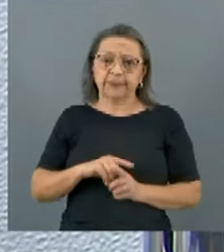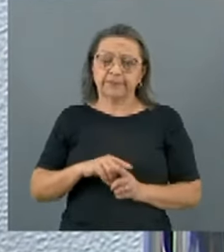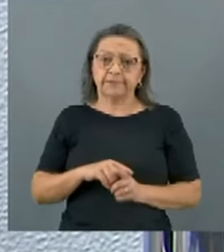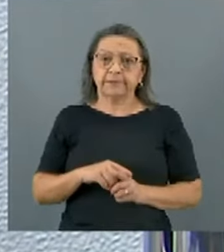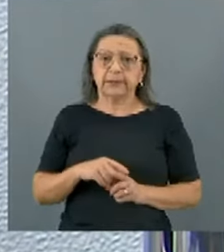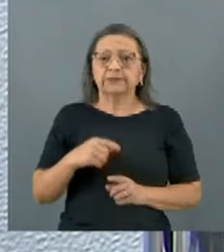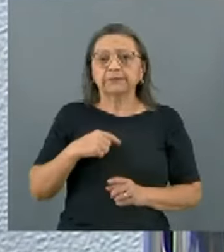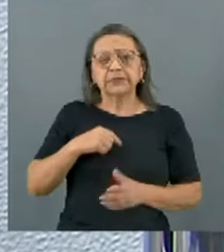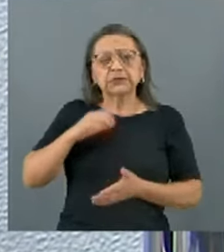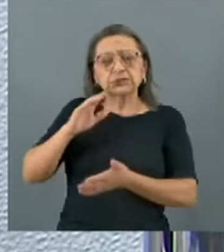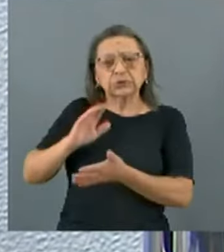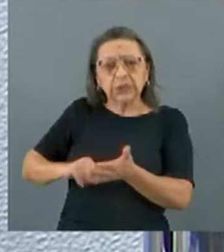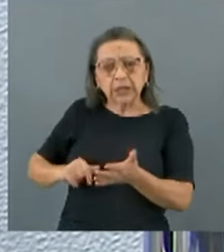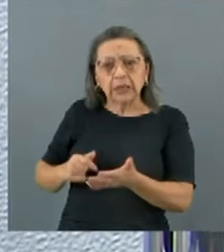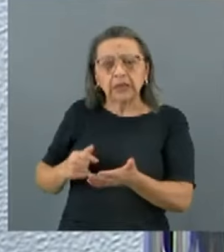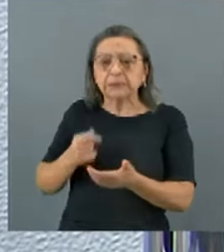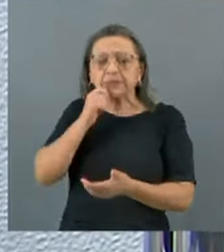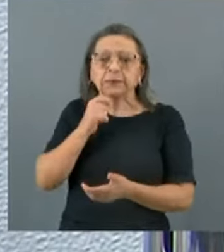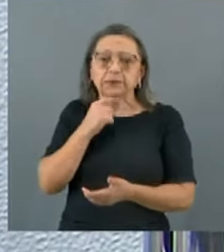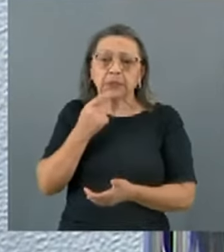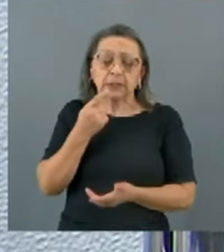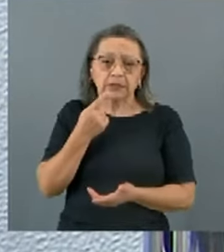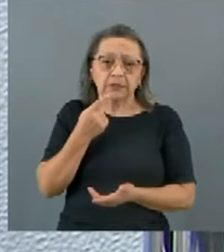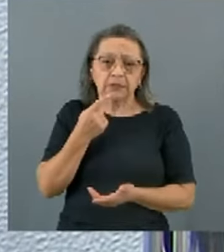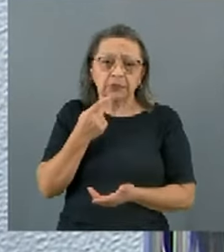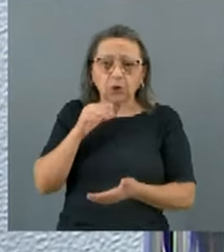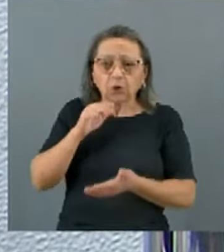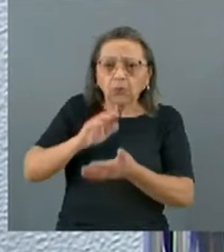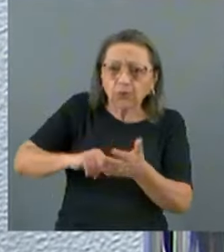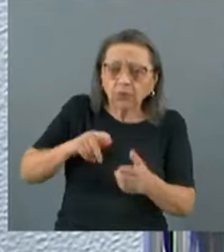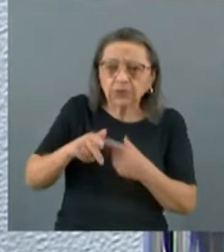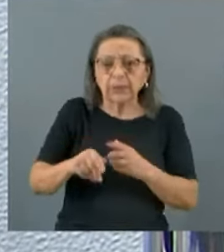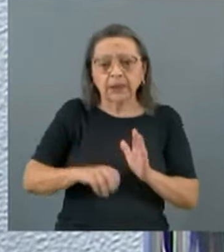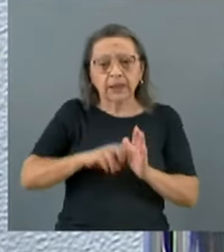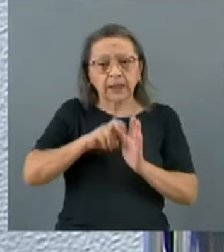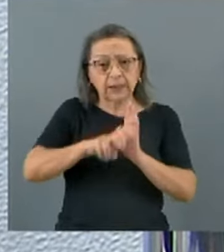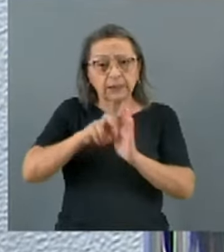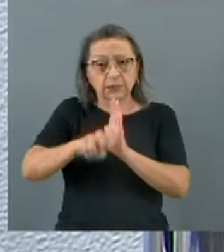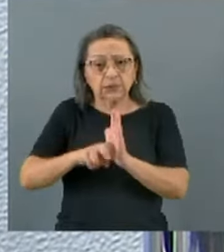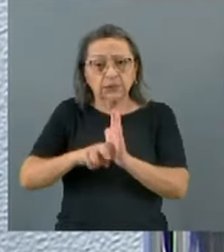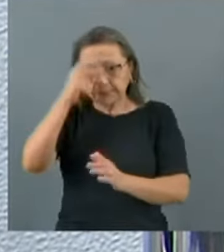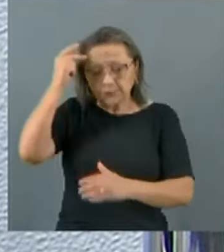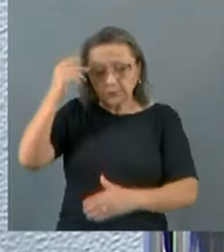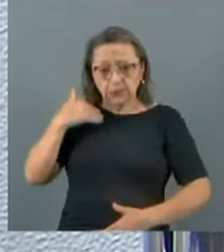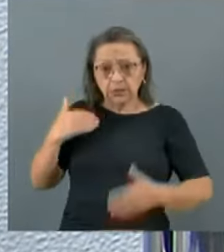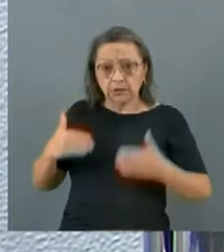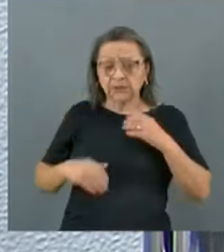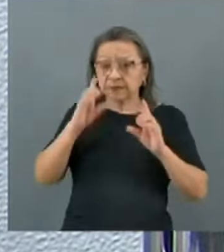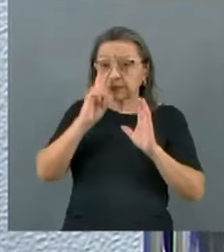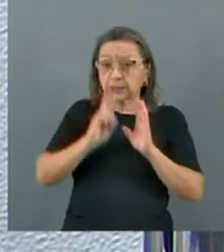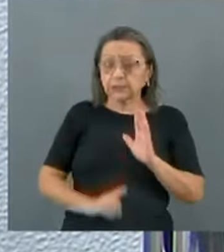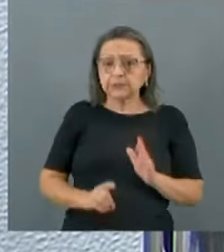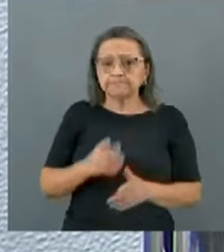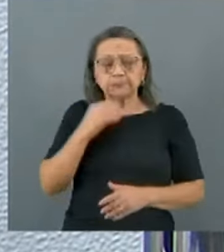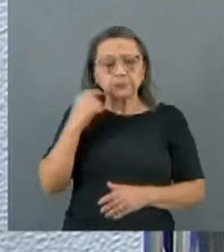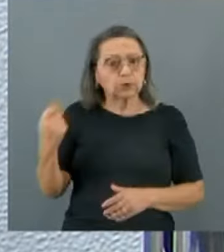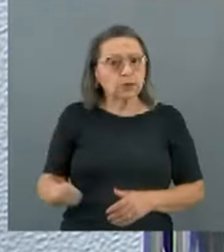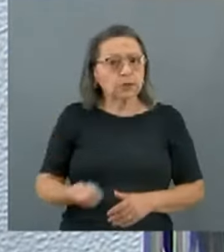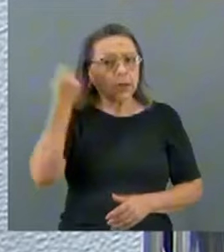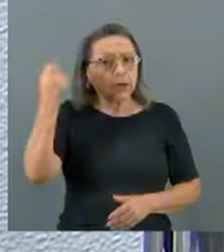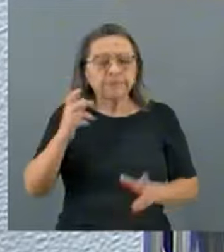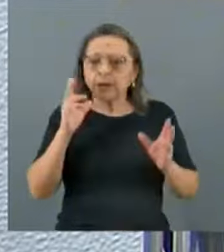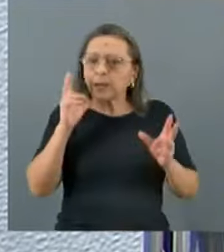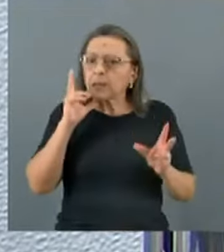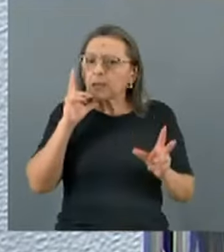Você tirar uma cadeira de rodas de um paraplégico é tão grave quanto você dizer para ele o seguinte: olha, você não tem mais isenção